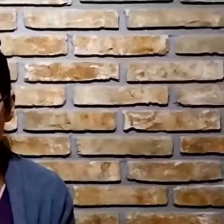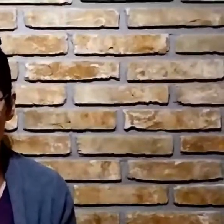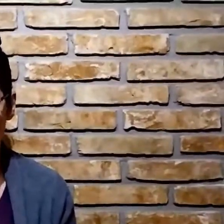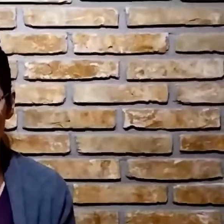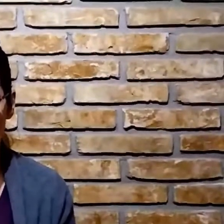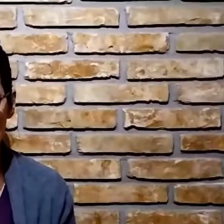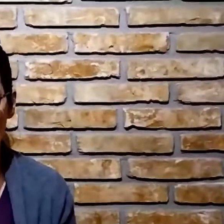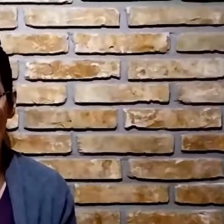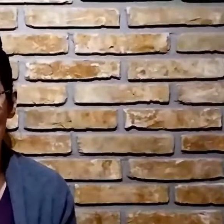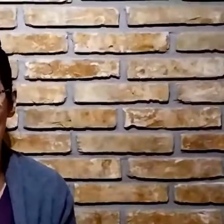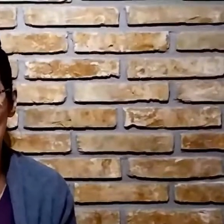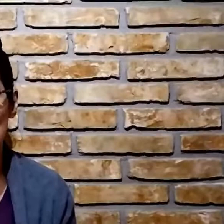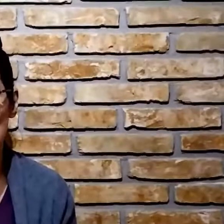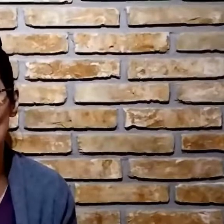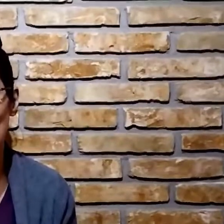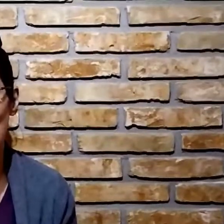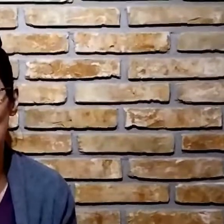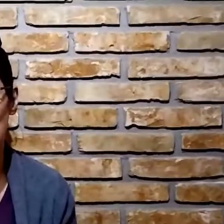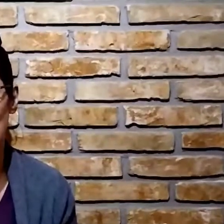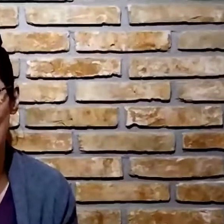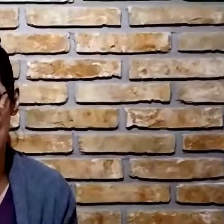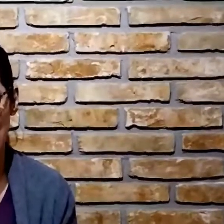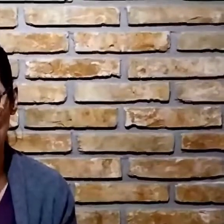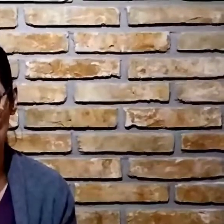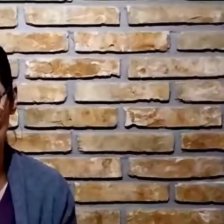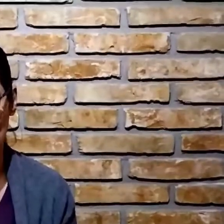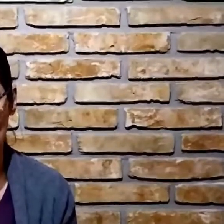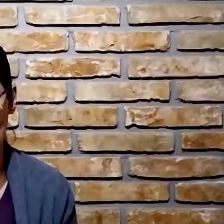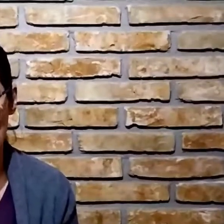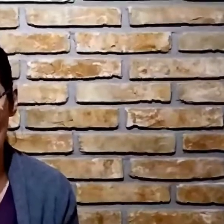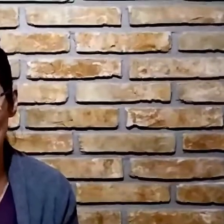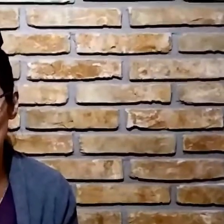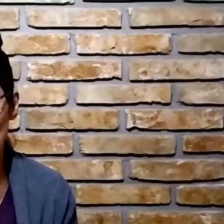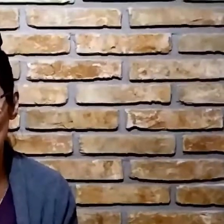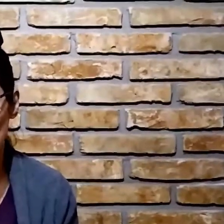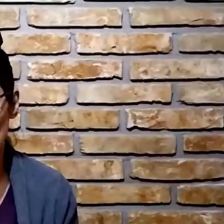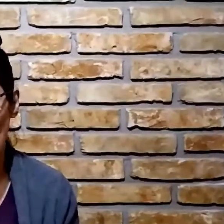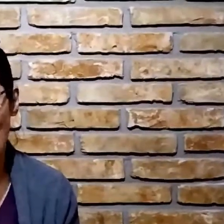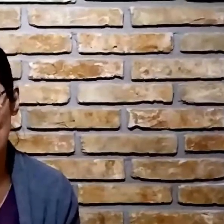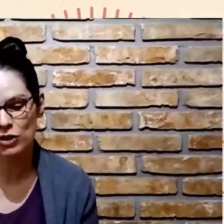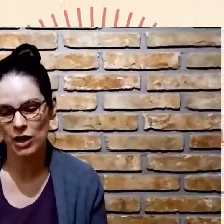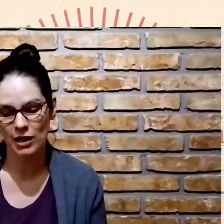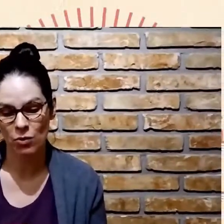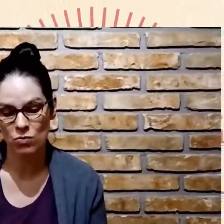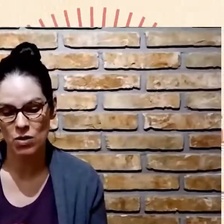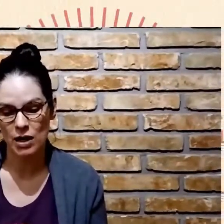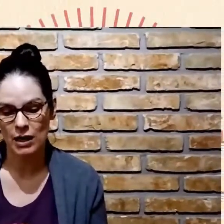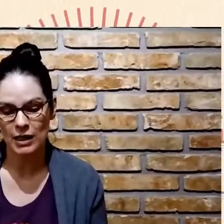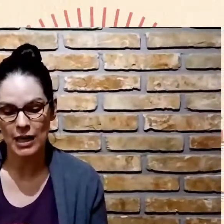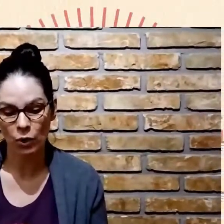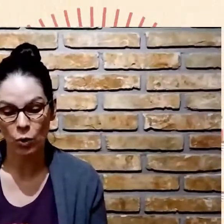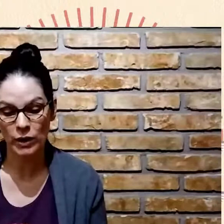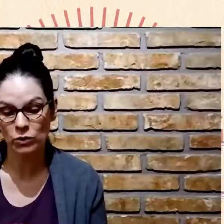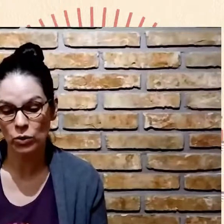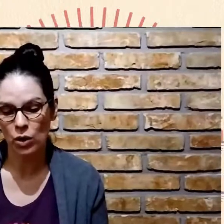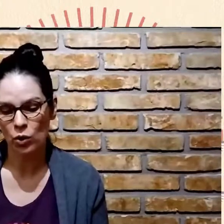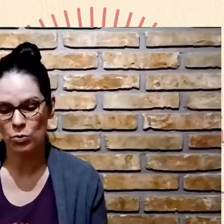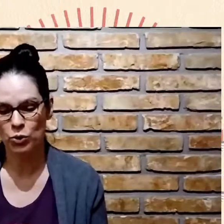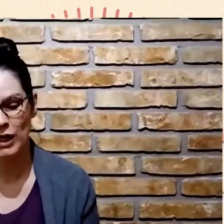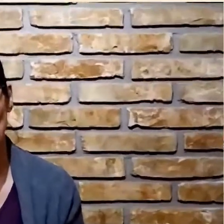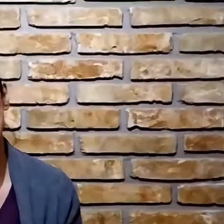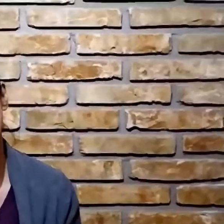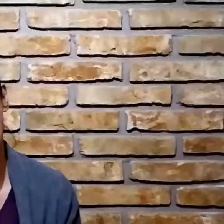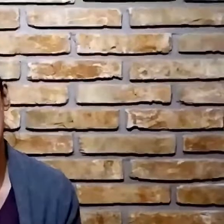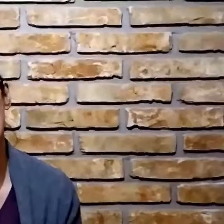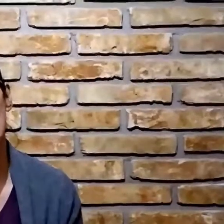do papel de estrela, pois na hora da morte, a pessoa se torna a brilhante estrela de cinema. É o instante